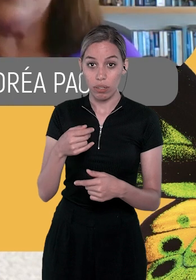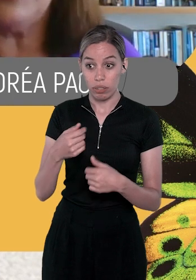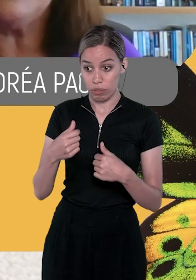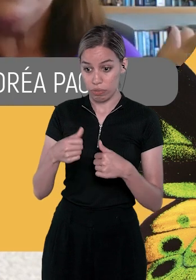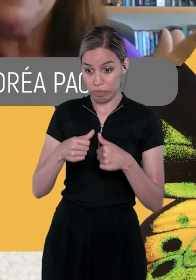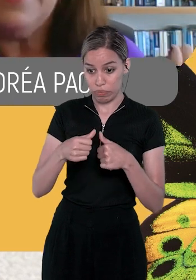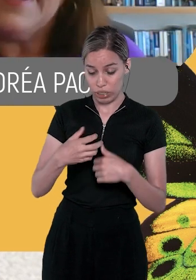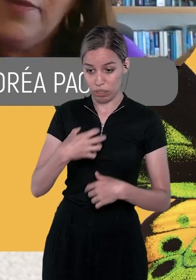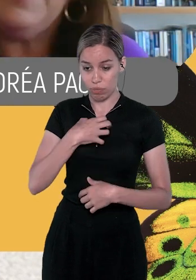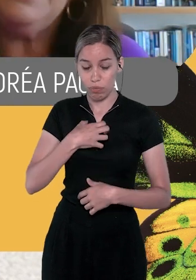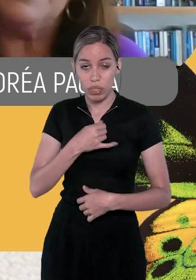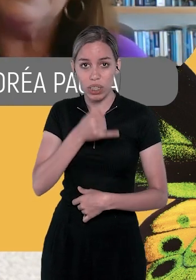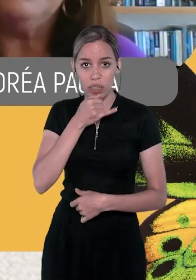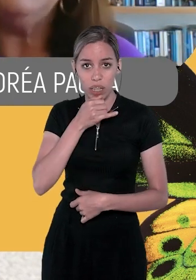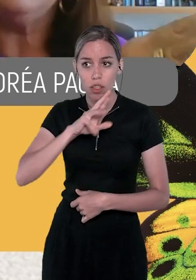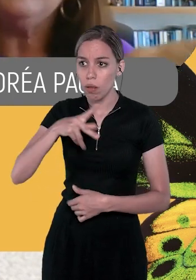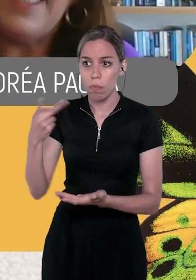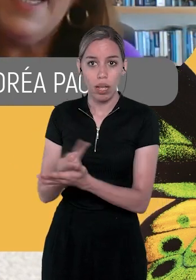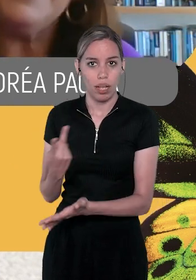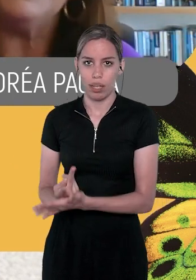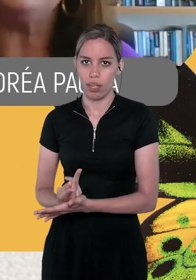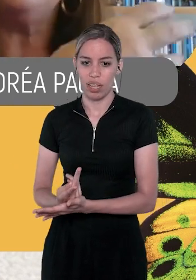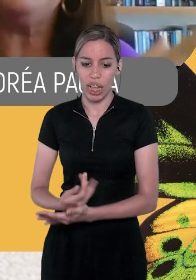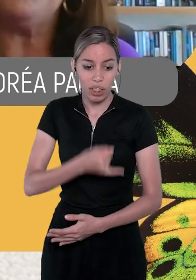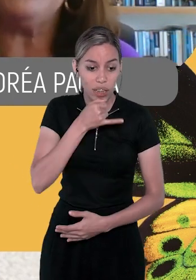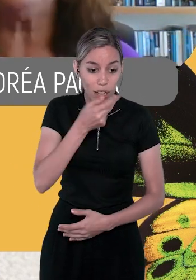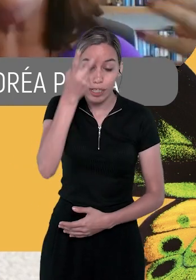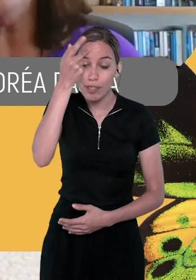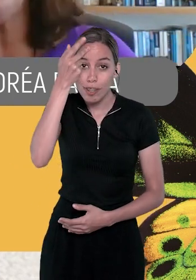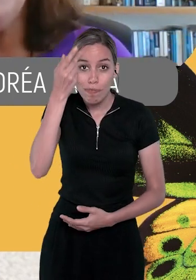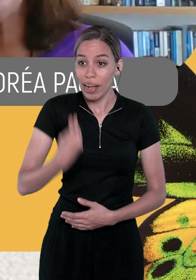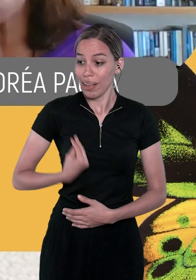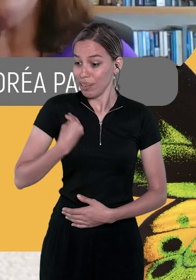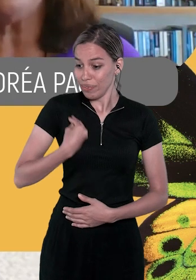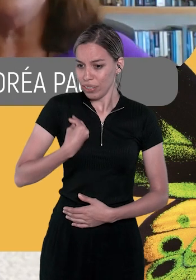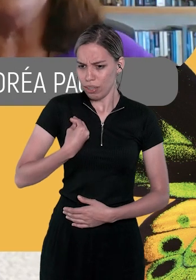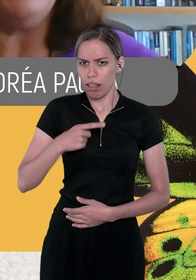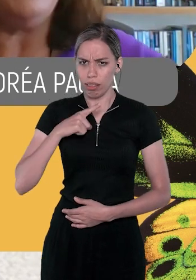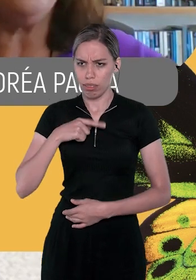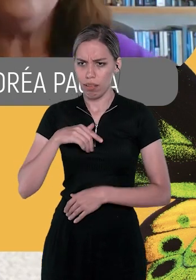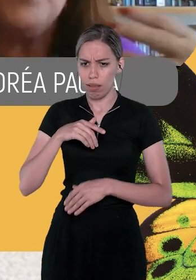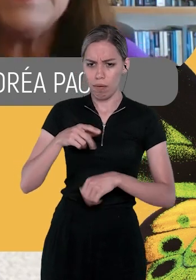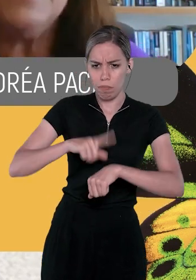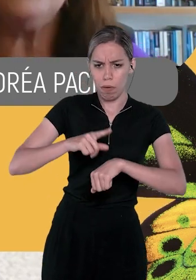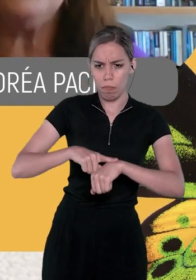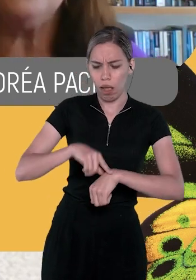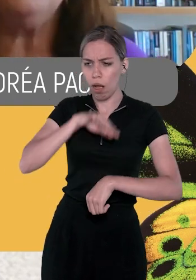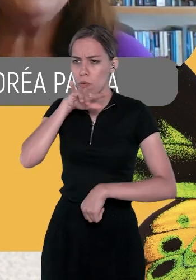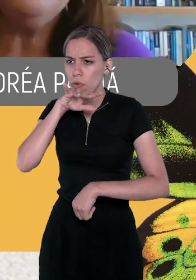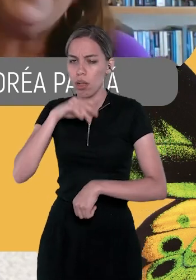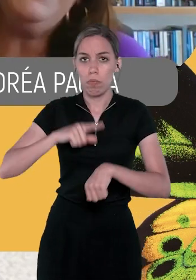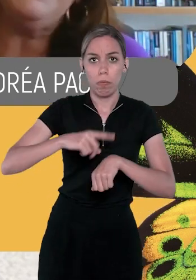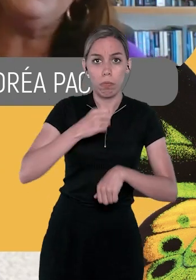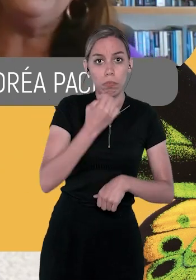vivendo. A tristeza é da vida, ela alterna, a gente vai viver momentos melhores, momentos piores. A confusão, o